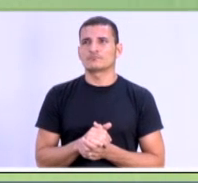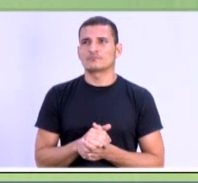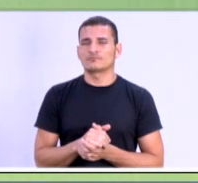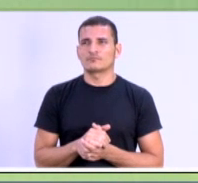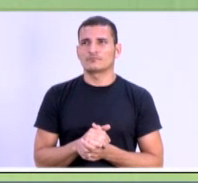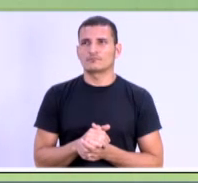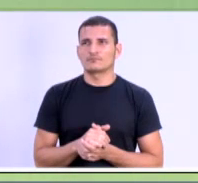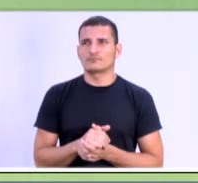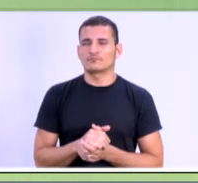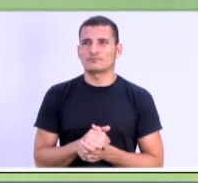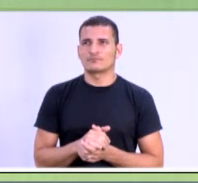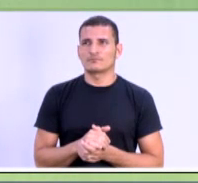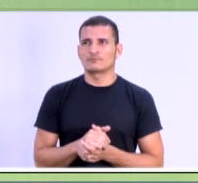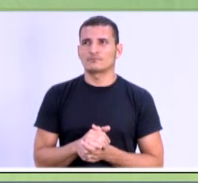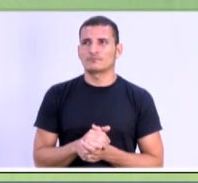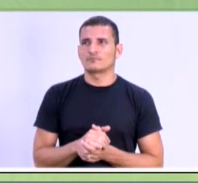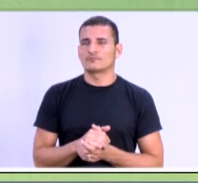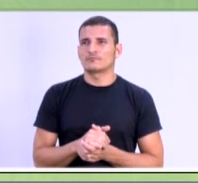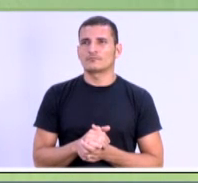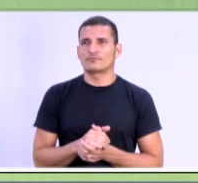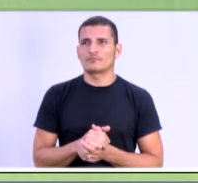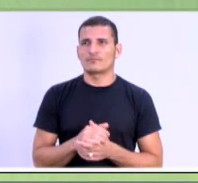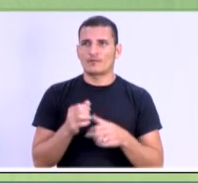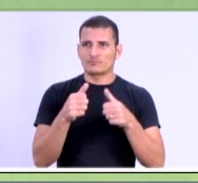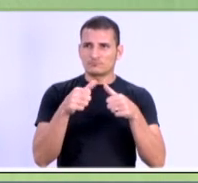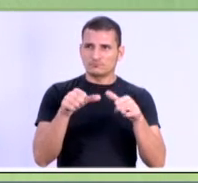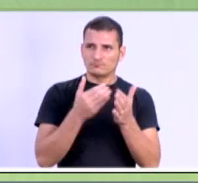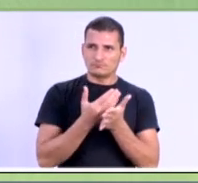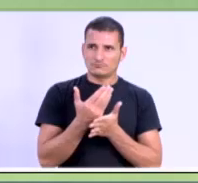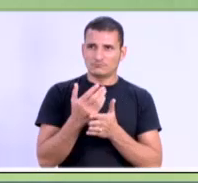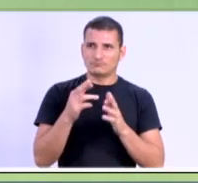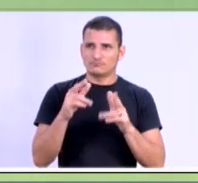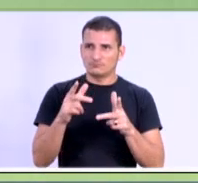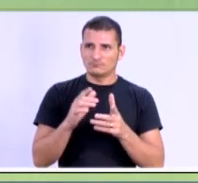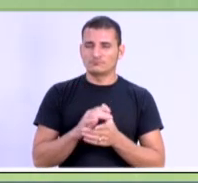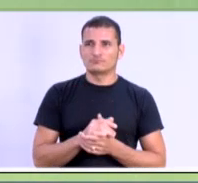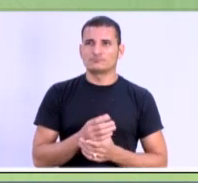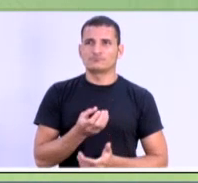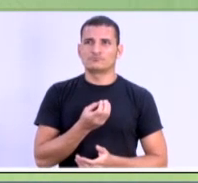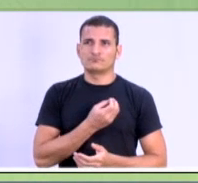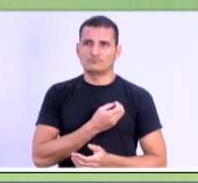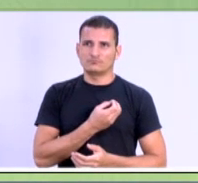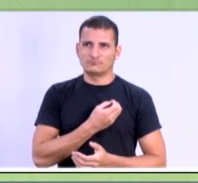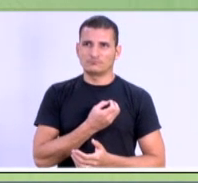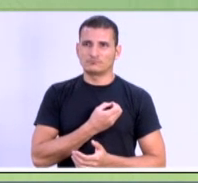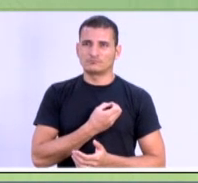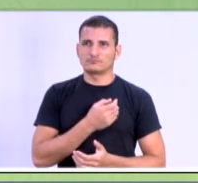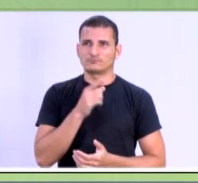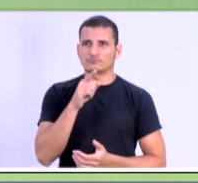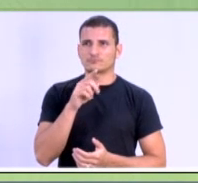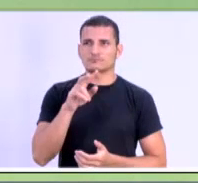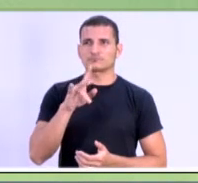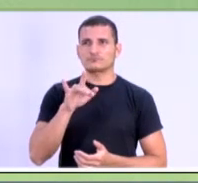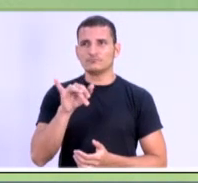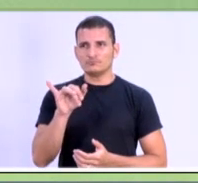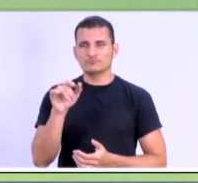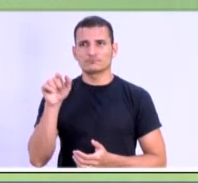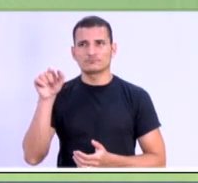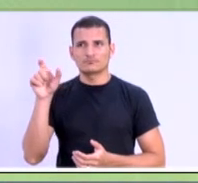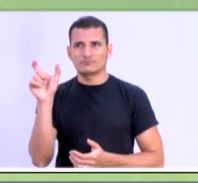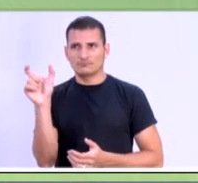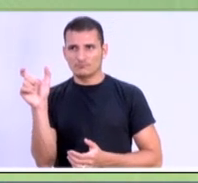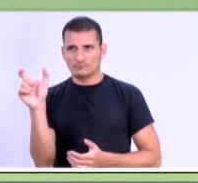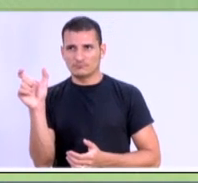desculpa, e definir um estado inicial diferente. Aí o que é que vai acontecer? O número daquele objeto vai receber esse